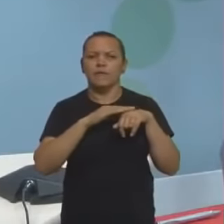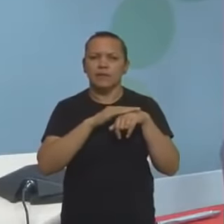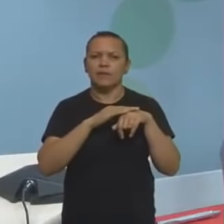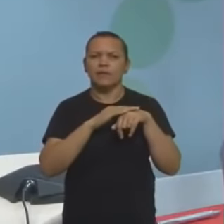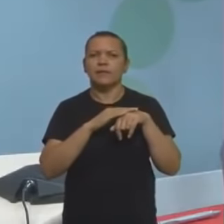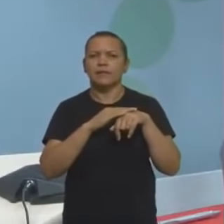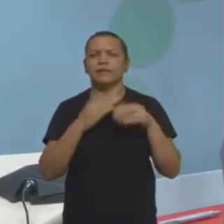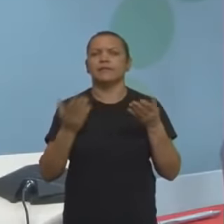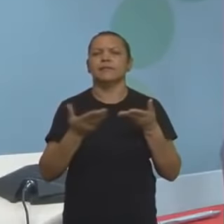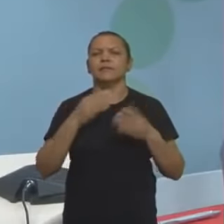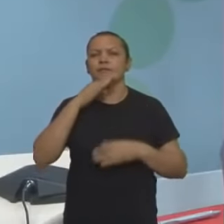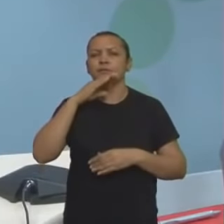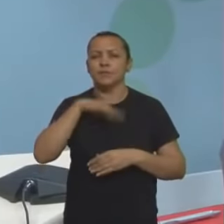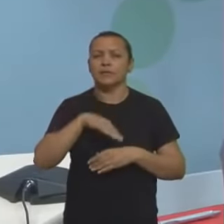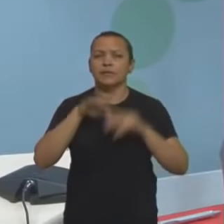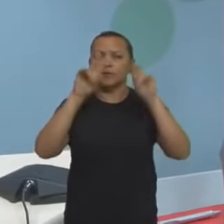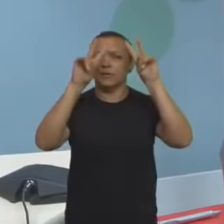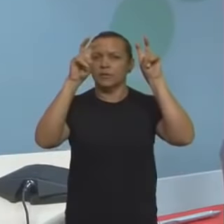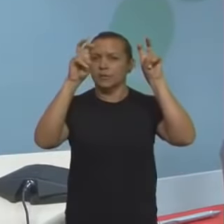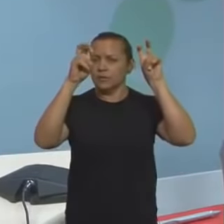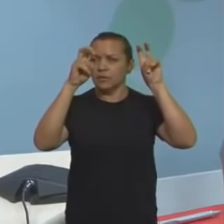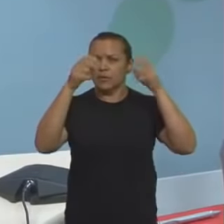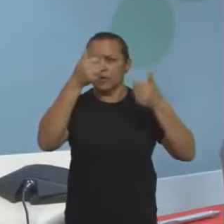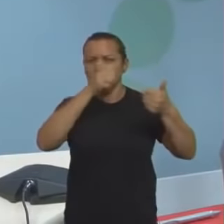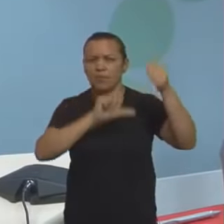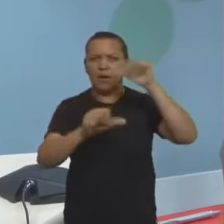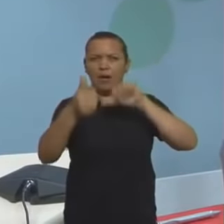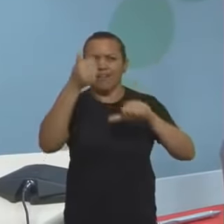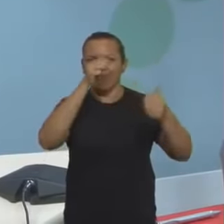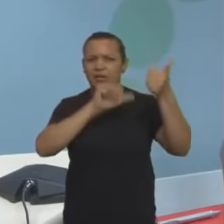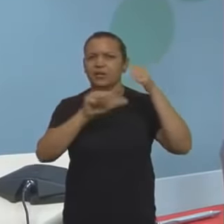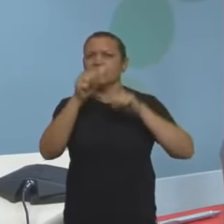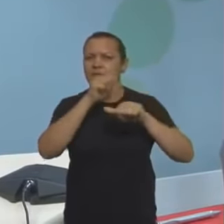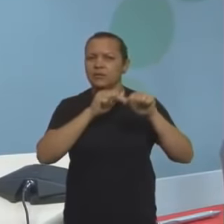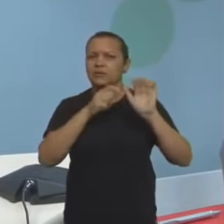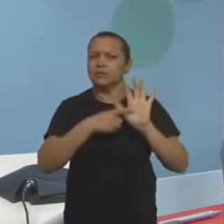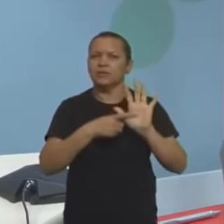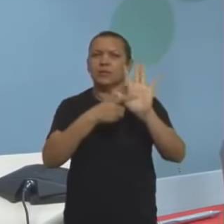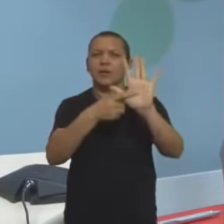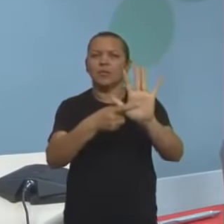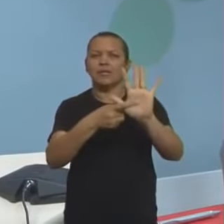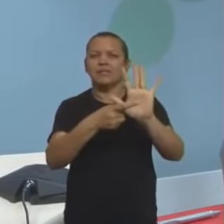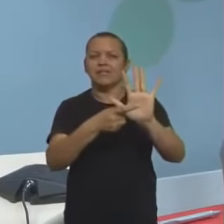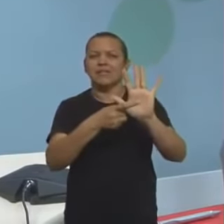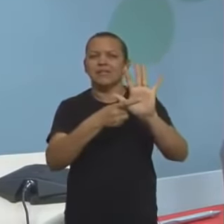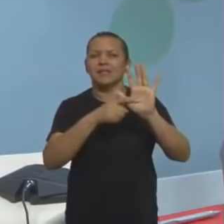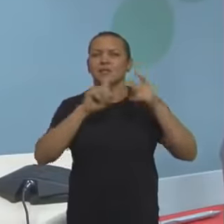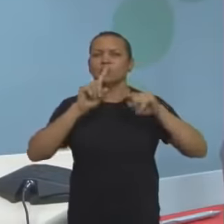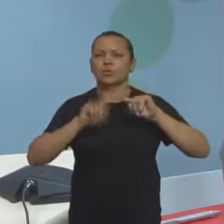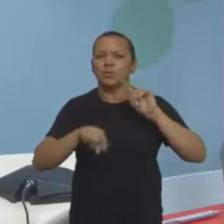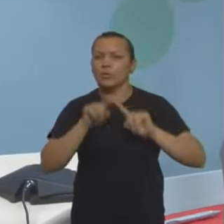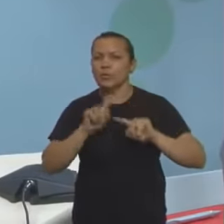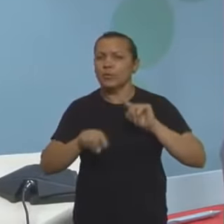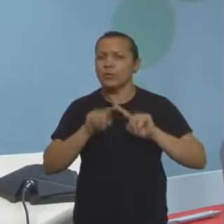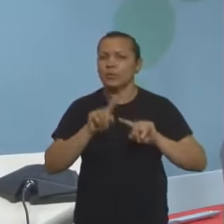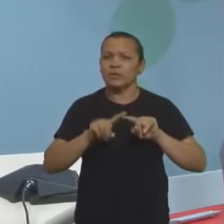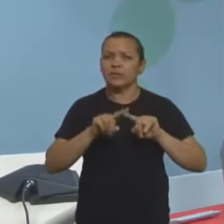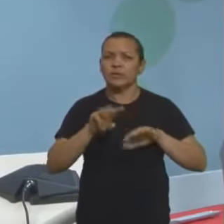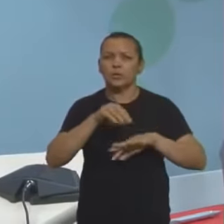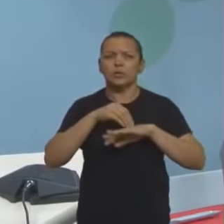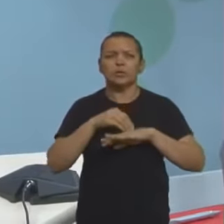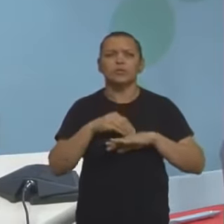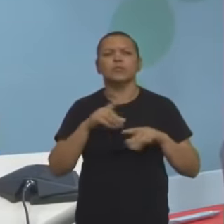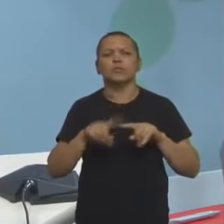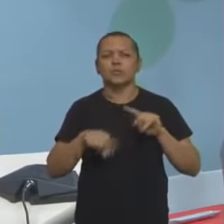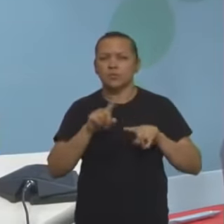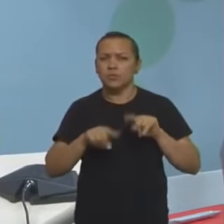nossa conversa hoje à tarde. O tema é avaliação, mas a gente vai fazer uma apresentação sobre o material que a gente vai estar recebendo no ano que vem. Na